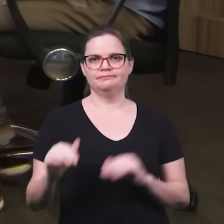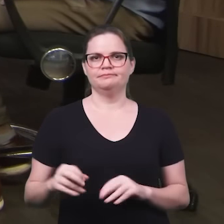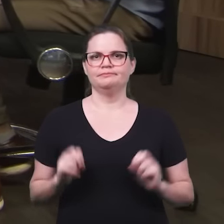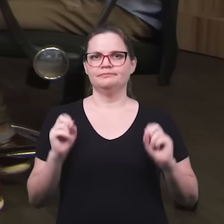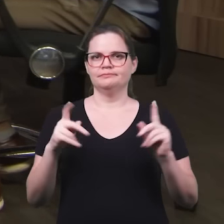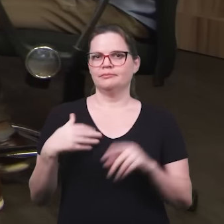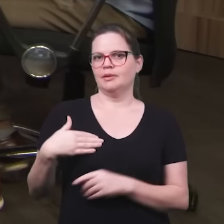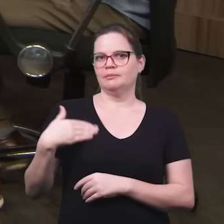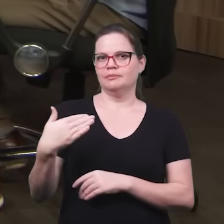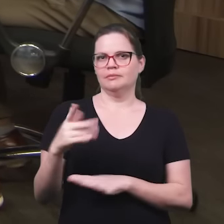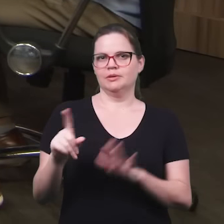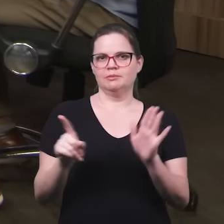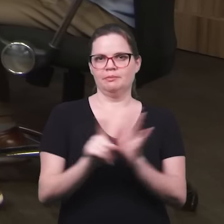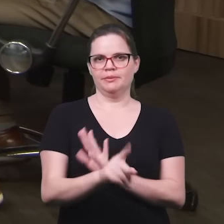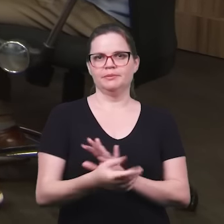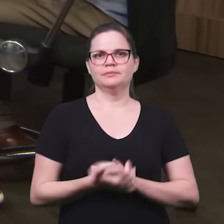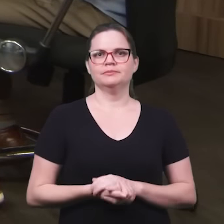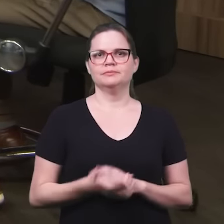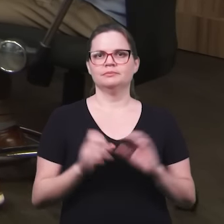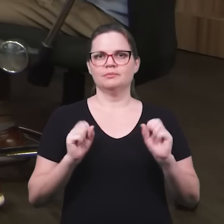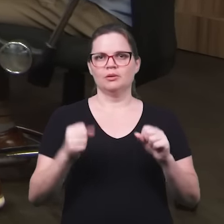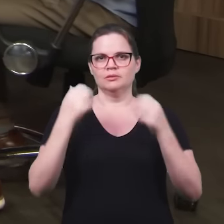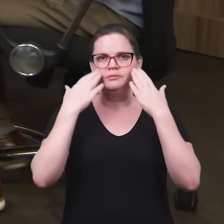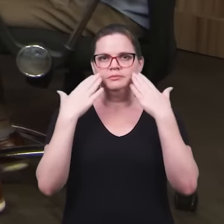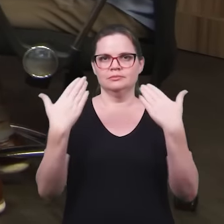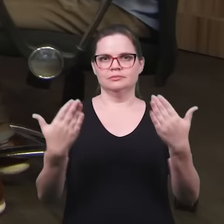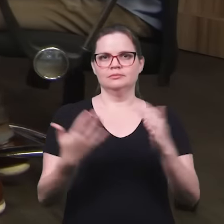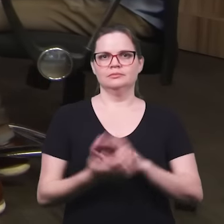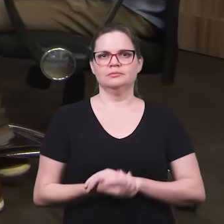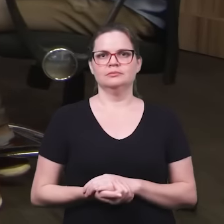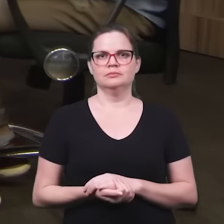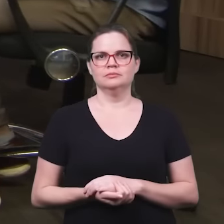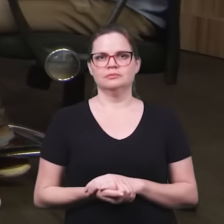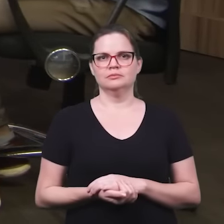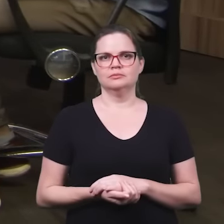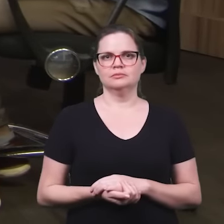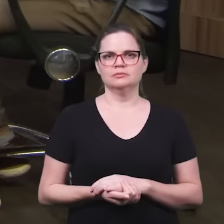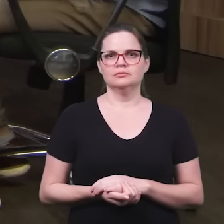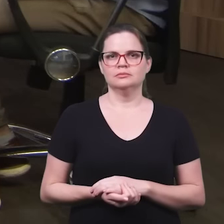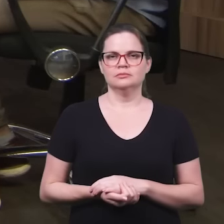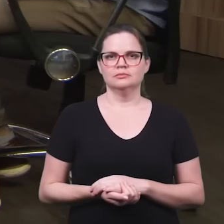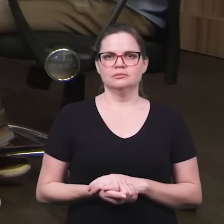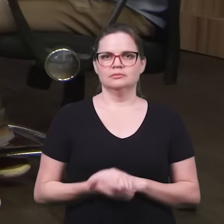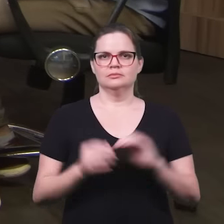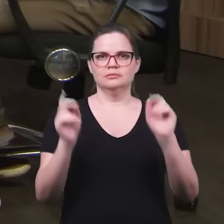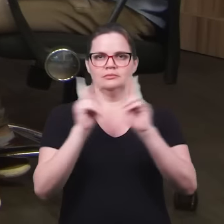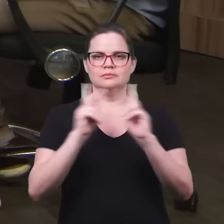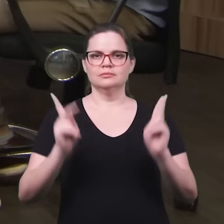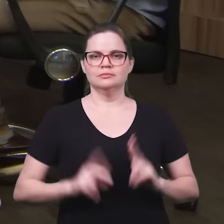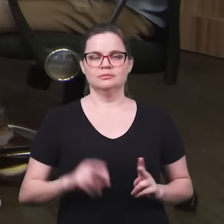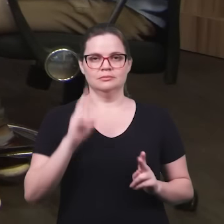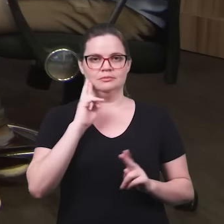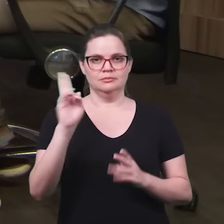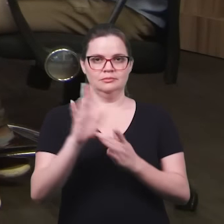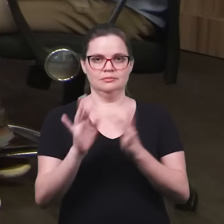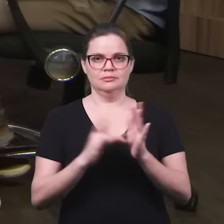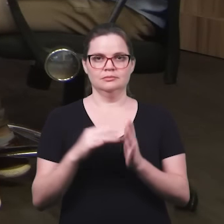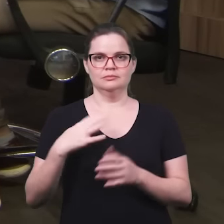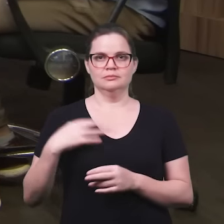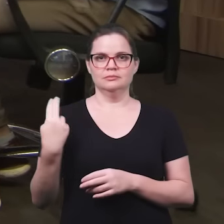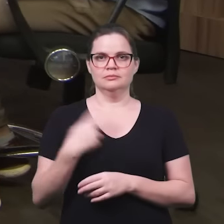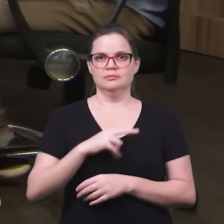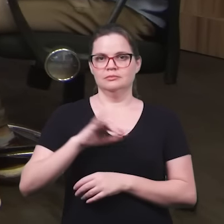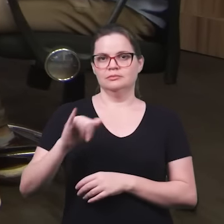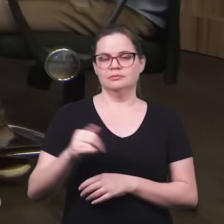seguir agora para a próxima pergunta. Por favor, se apresente e faça sua pergunta. Amém. A paz do Senhor Jesus, eu me